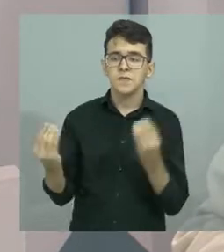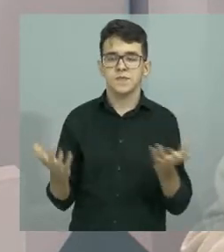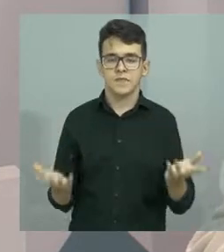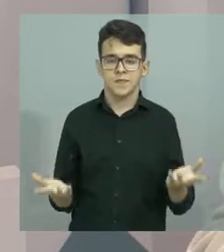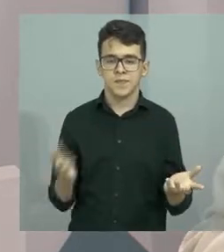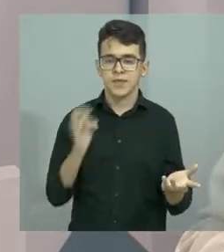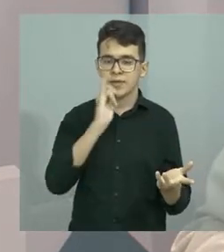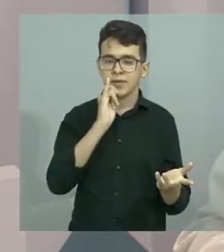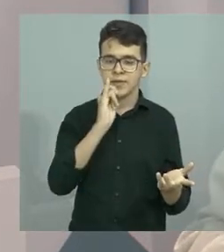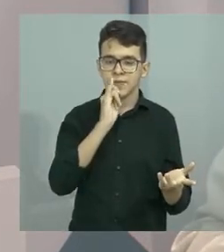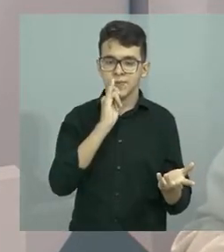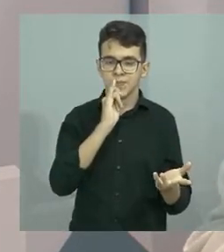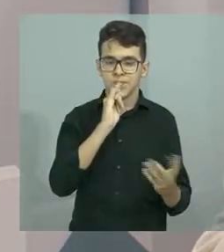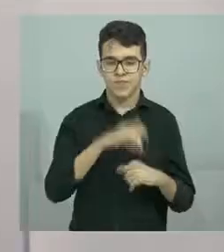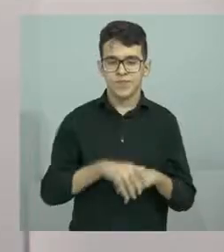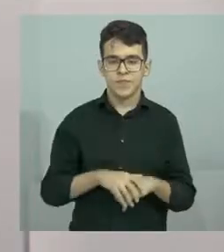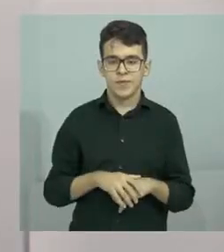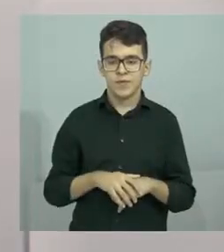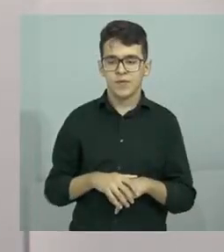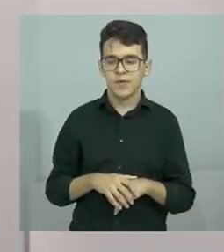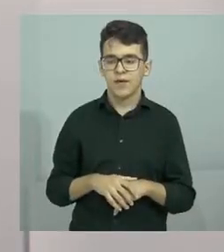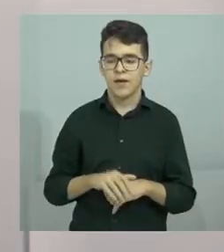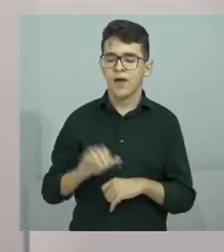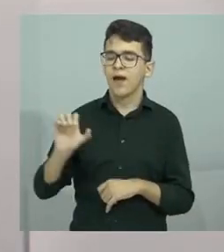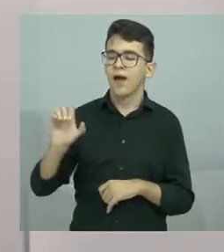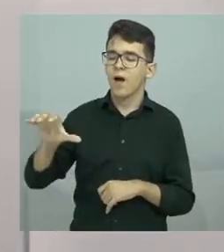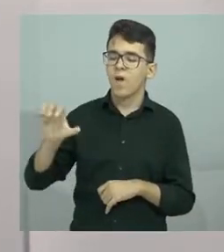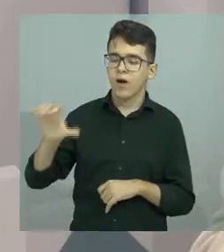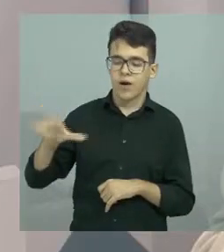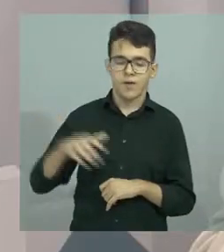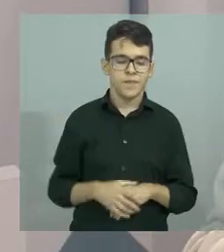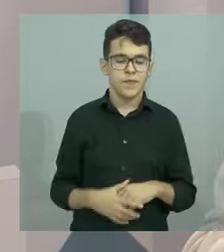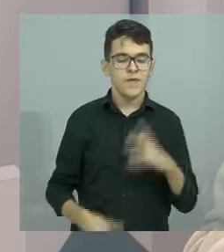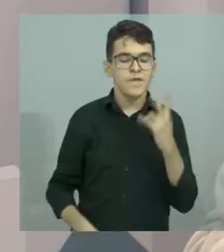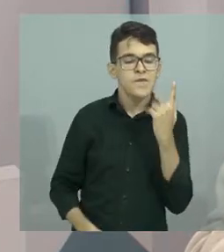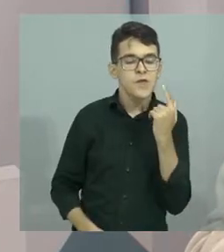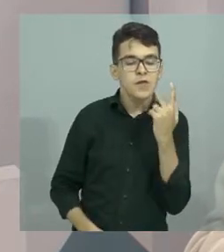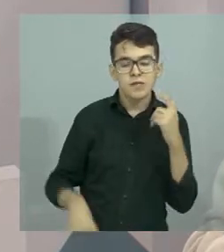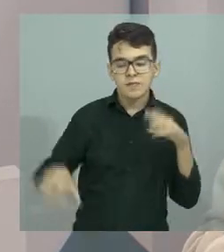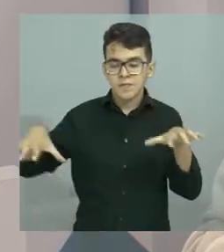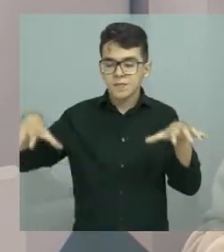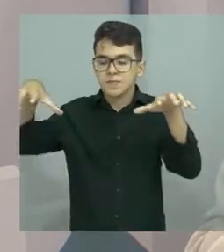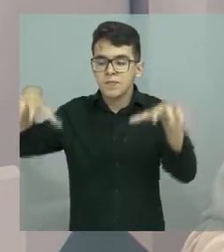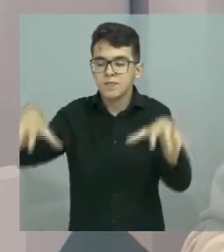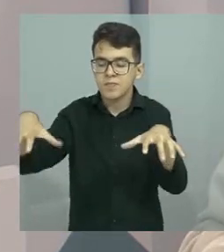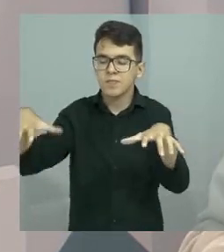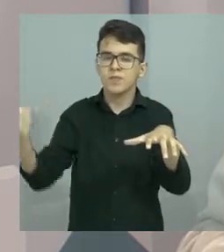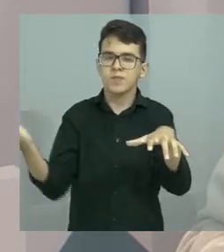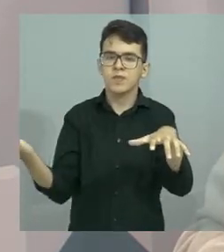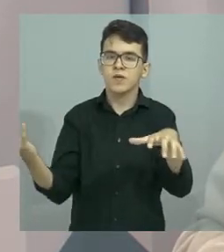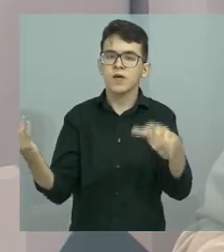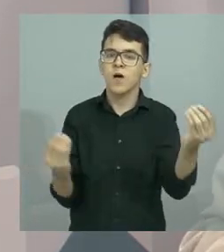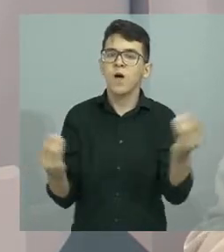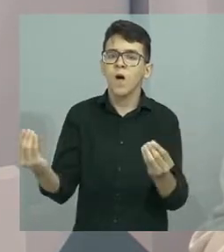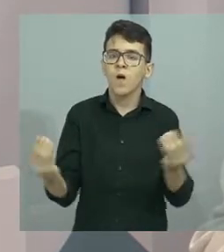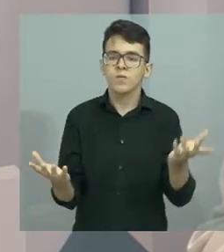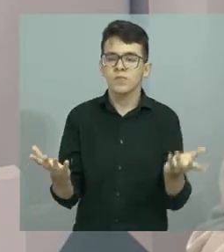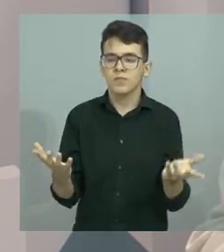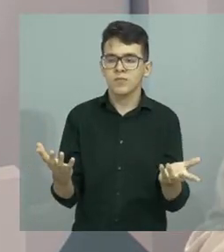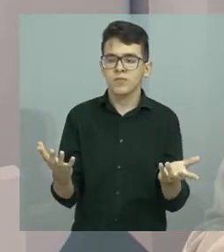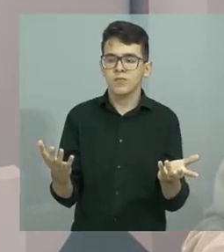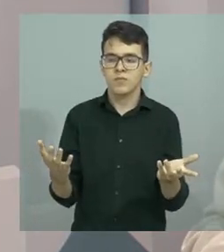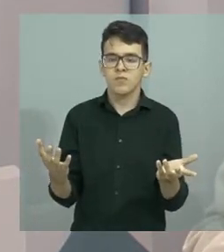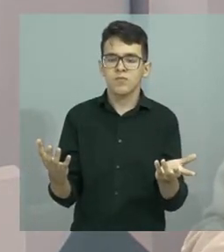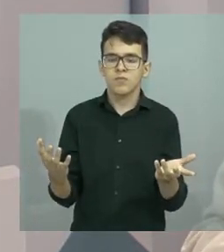aqui, onde é que termina a Caucaia, onde é que começa a Fortaleza? O cidadão que mora nessa região de fronteira, ele vai ser